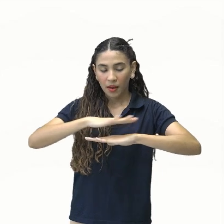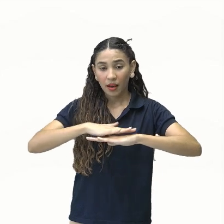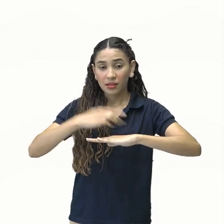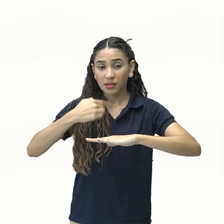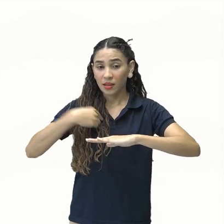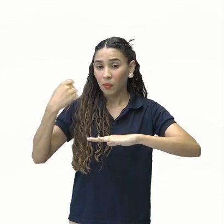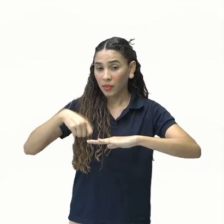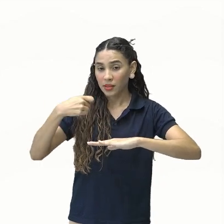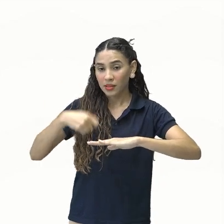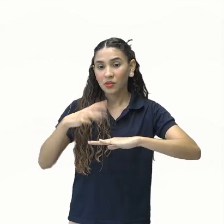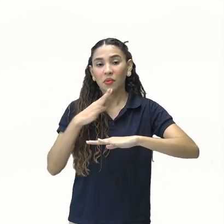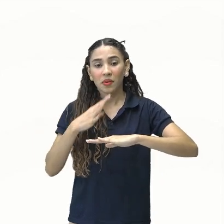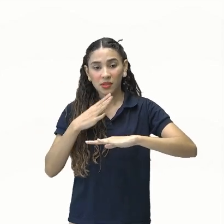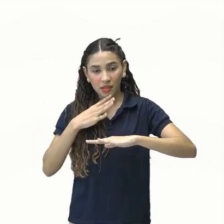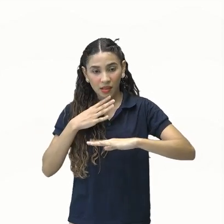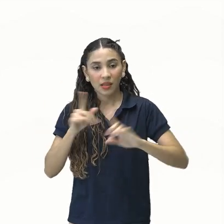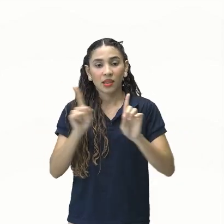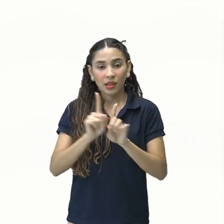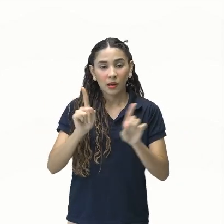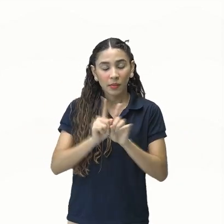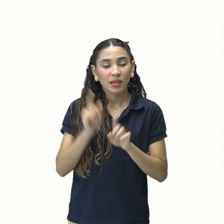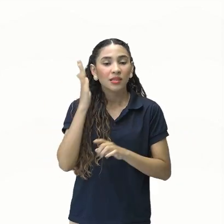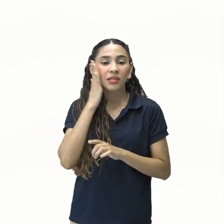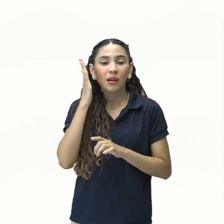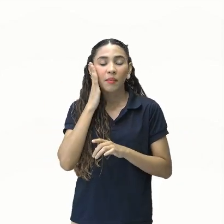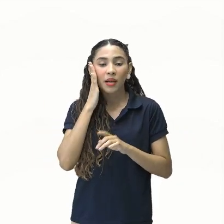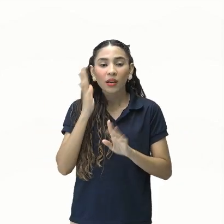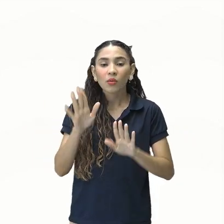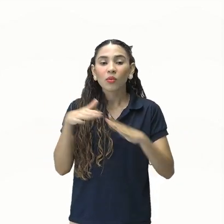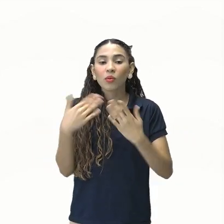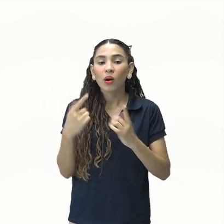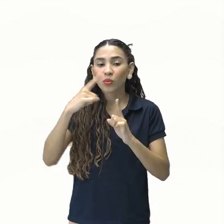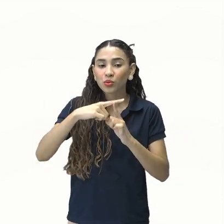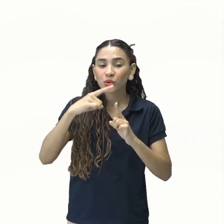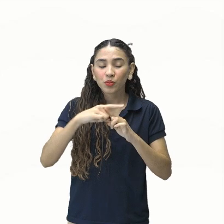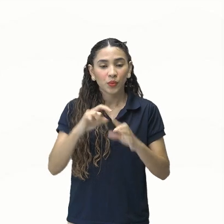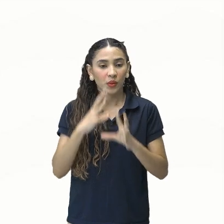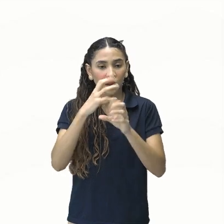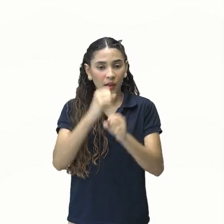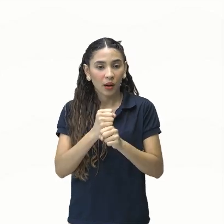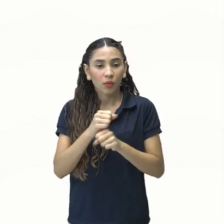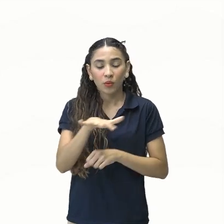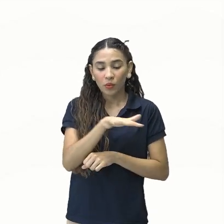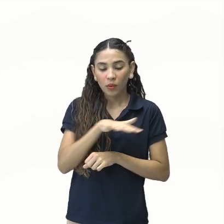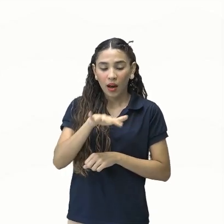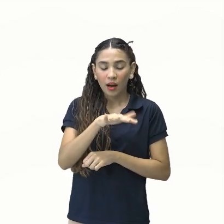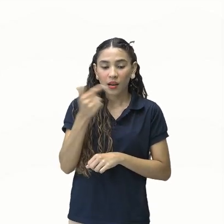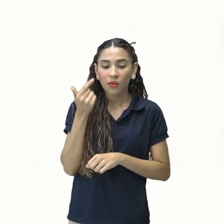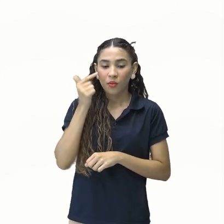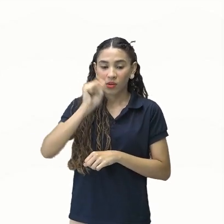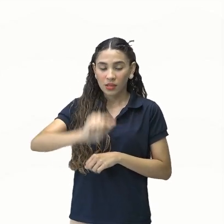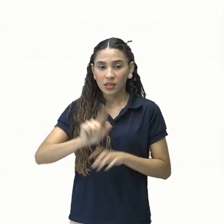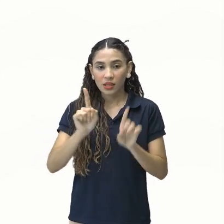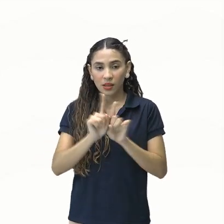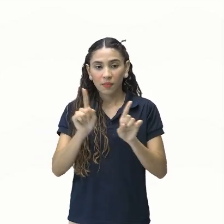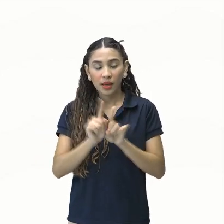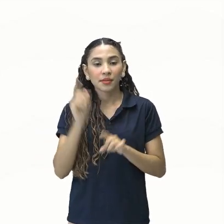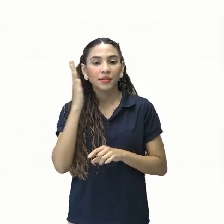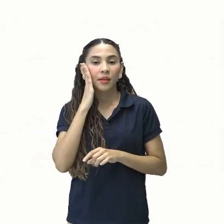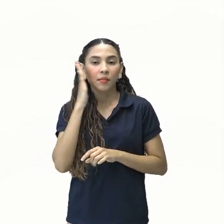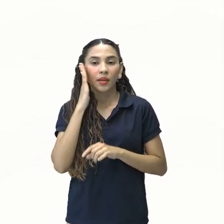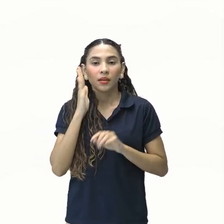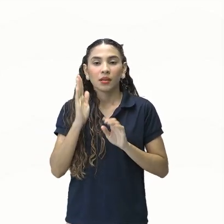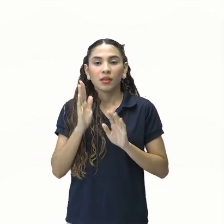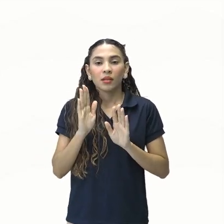preciso conhecê-las e saber a fórmula do seu cálculo de área, para eu poder, né, saber